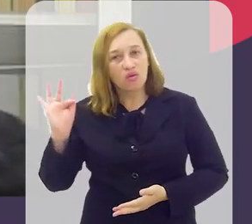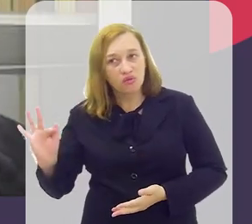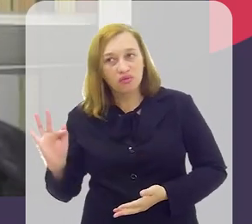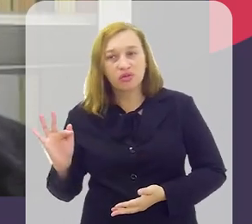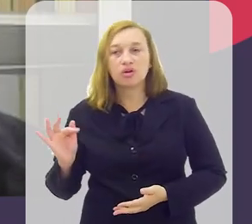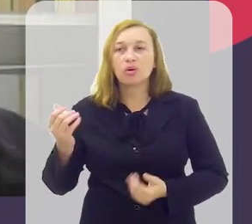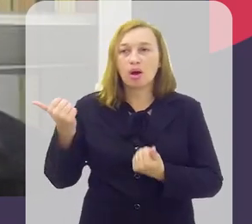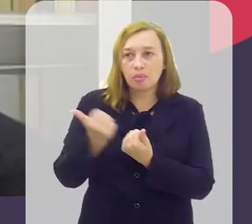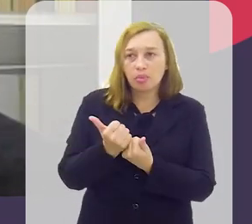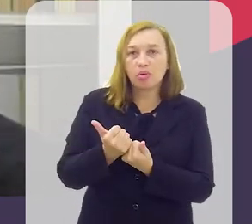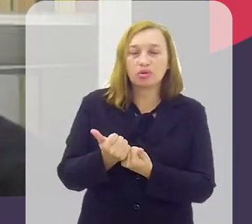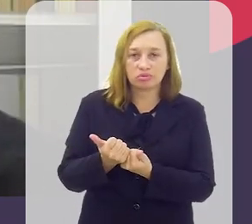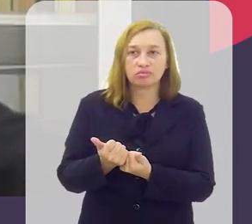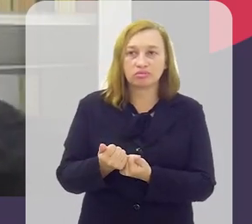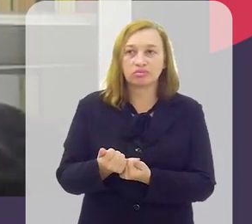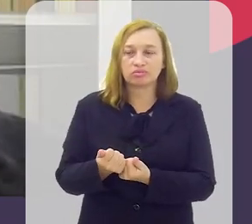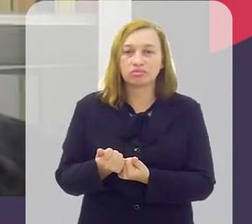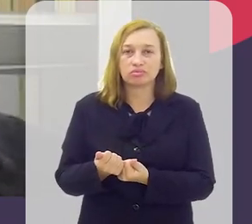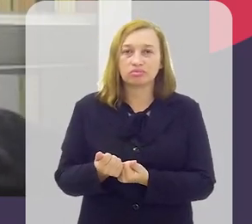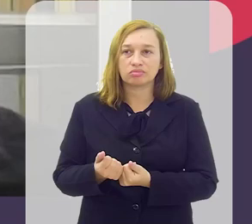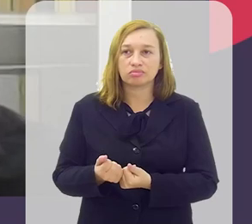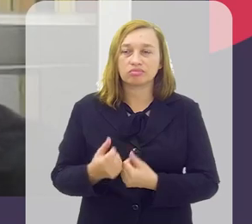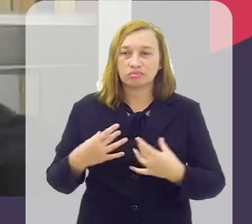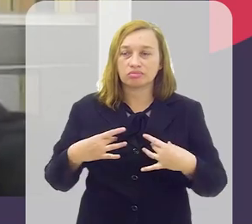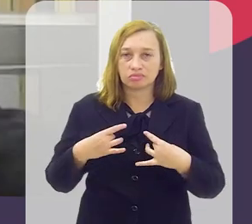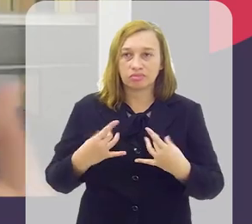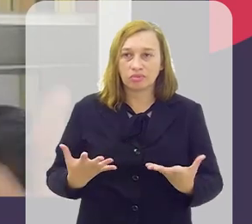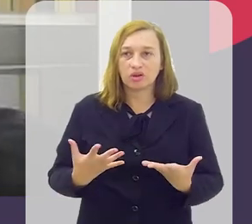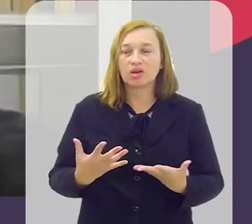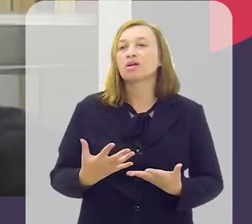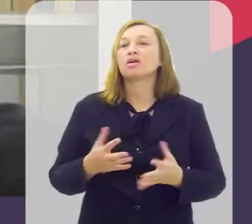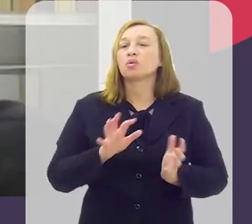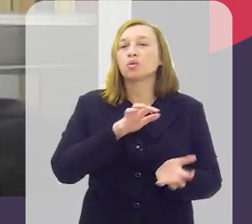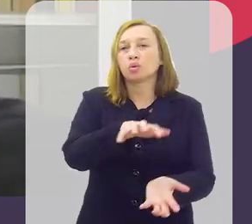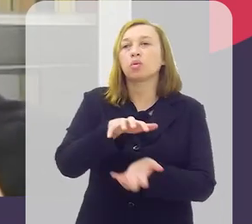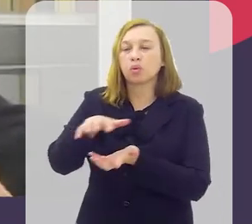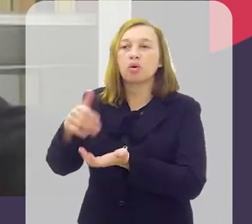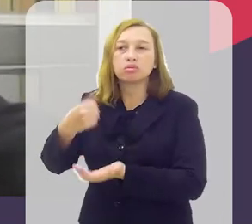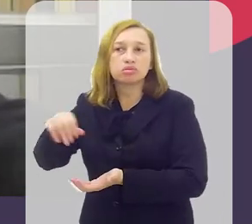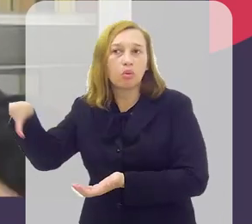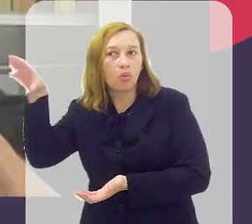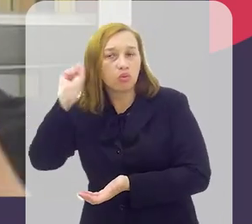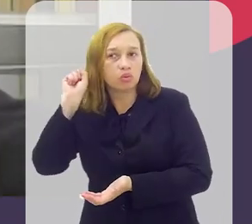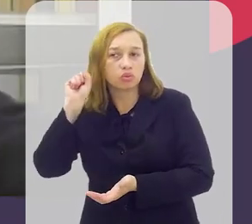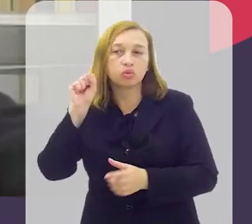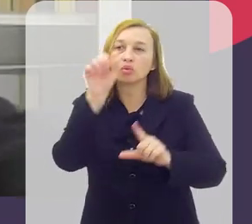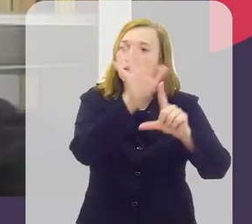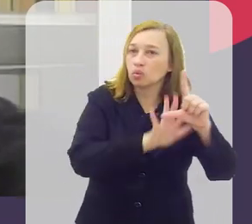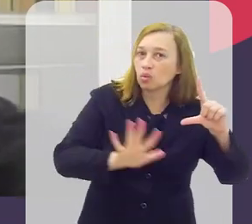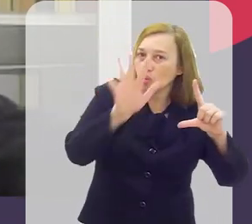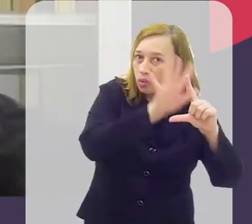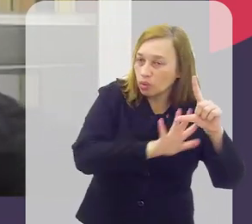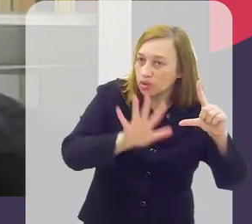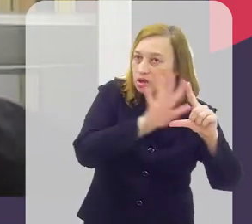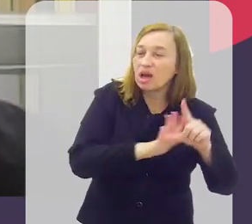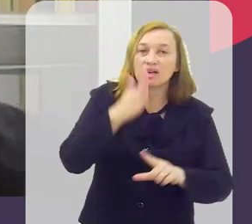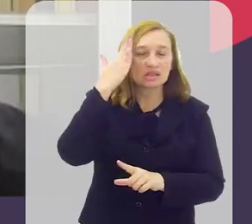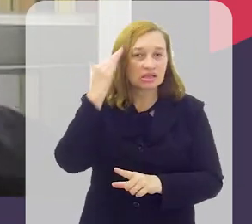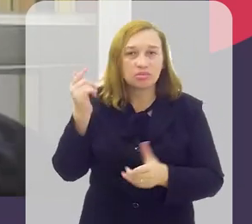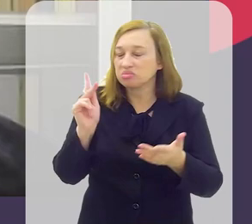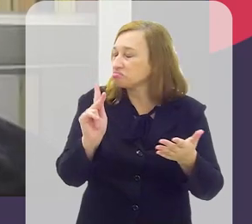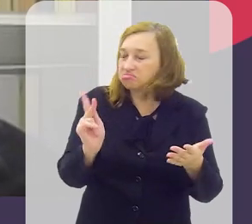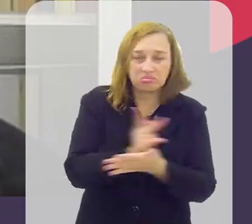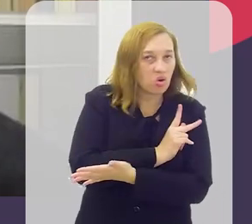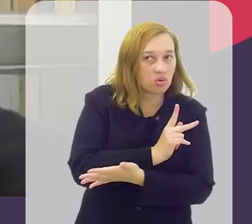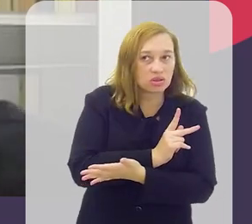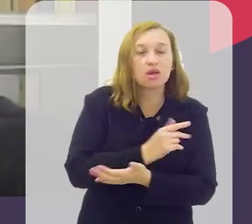do maior apoio que eu puder a isso. Assim, os entregadores têm que ser ouvidos, os entregadores precisam ser ouvidos. Pelas plataformas, algo que a gente